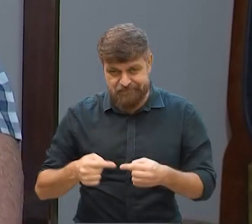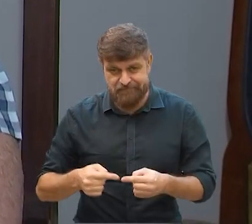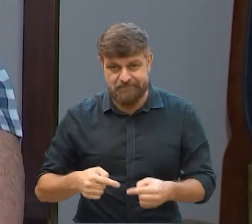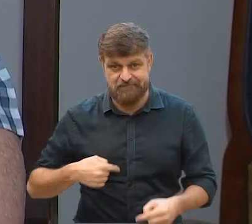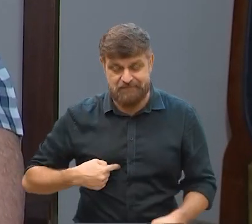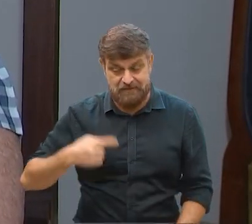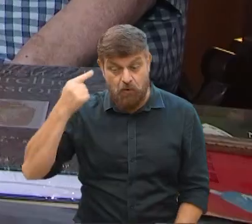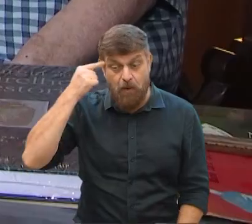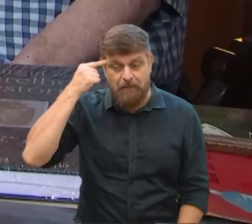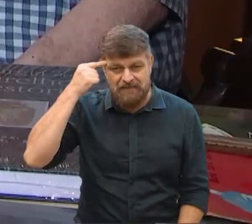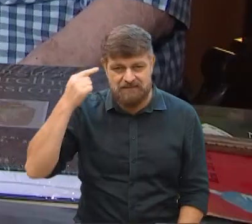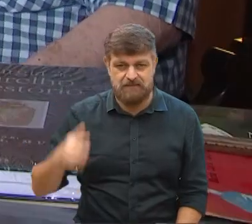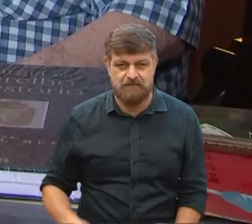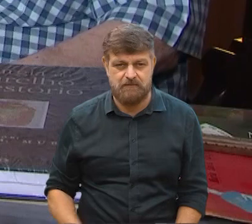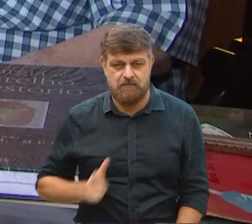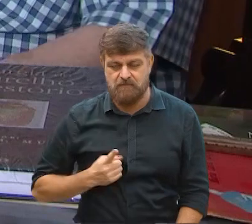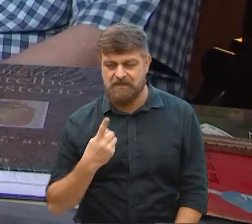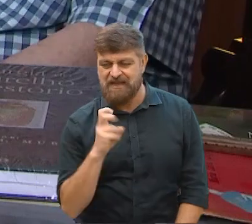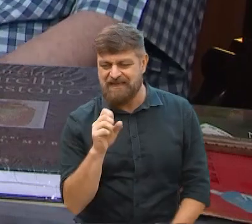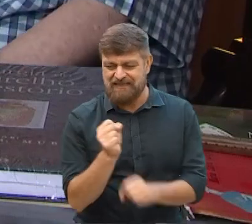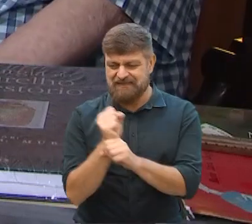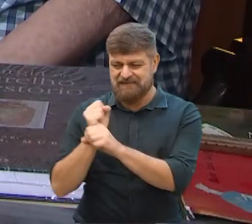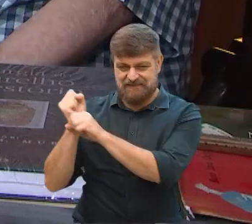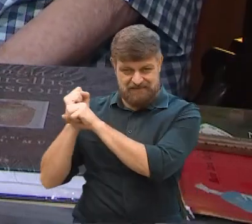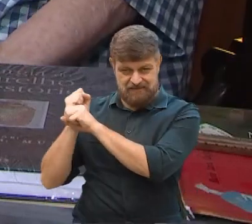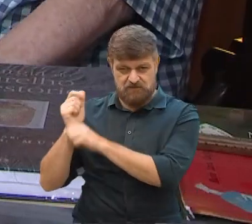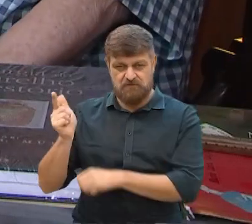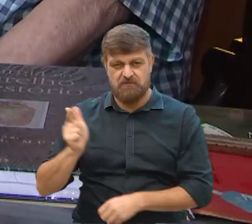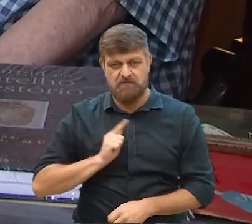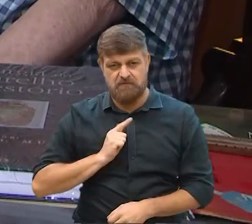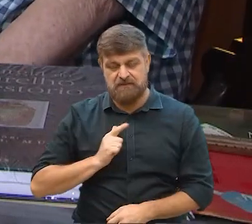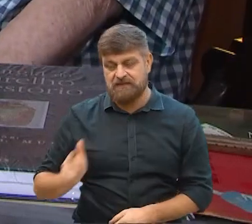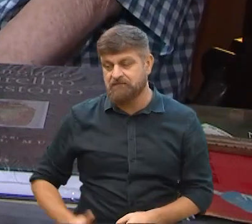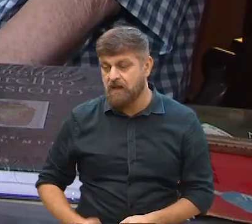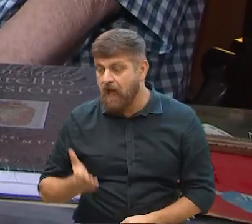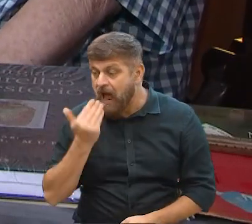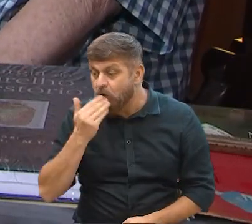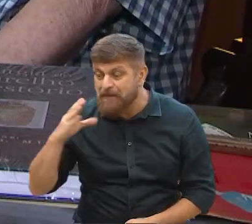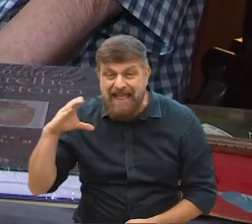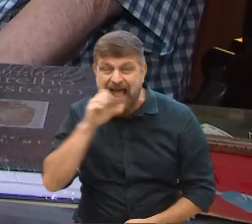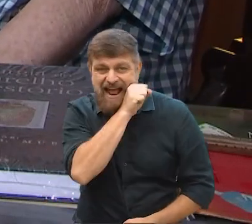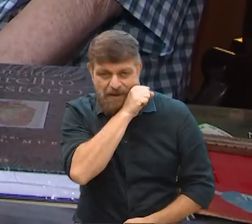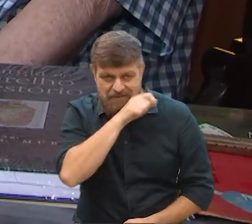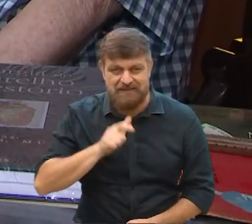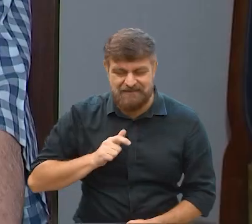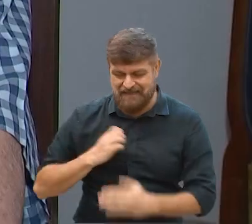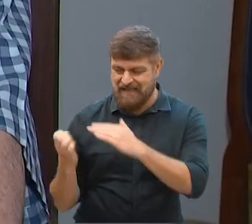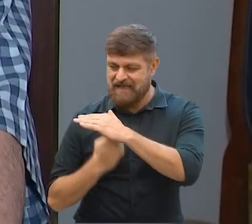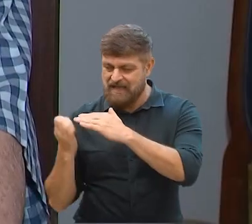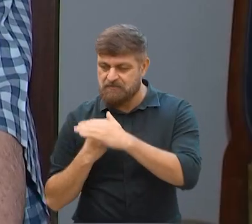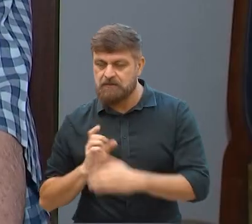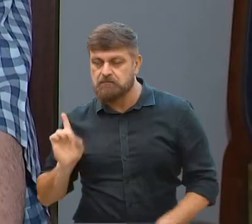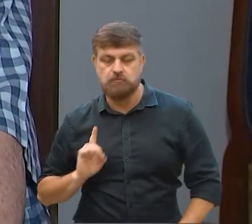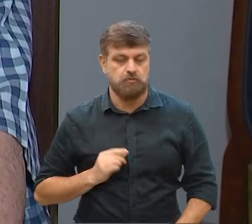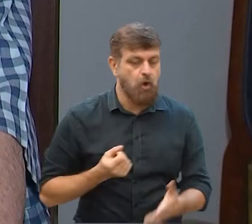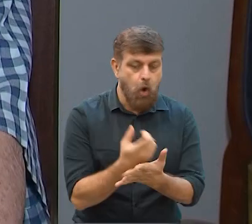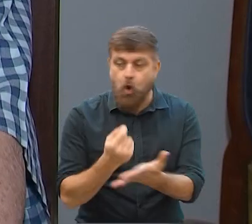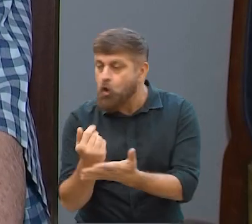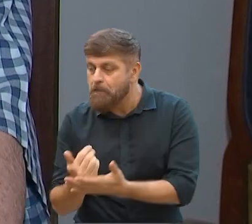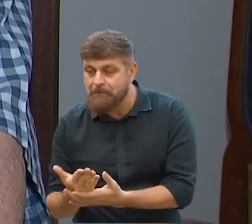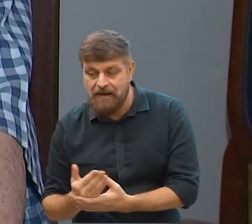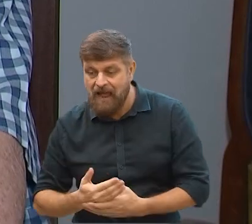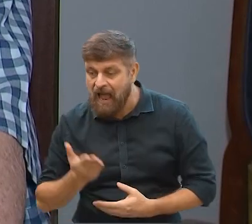psique. Há mais de 15 anos foi lançado o fast food, né? As comidas assim que as pessoas já passam,